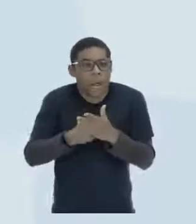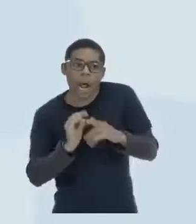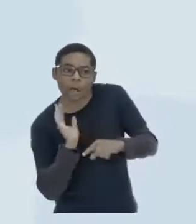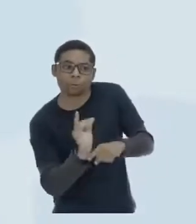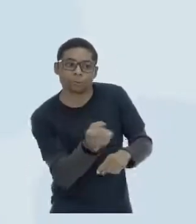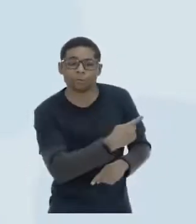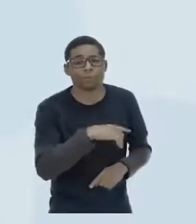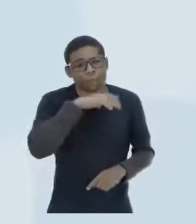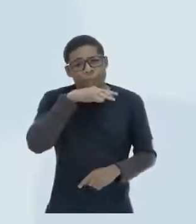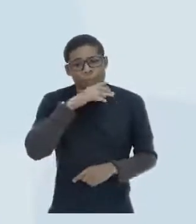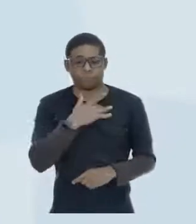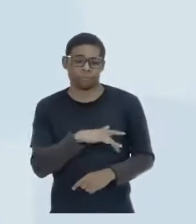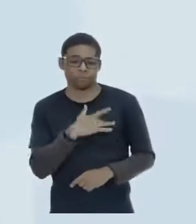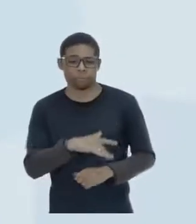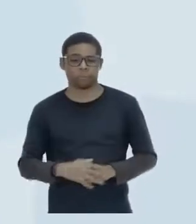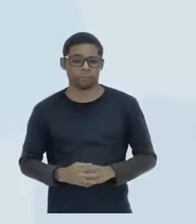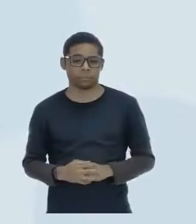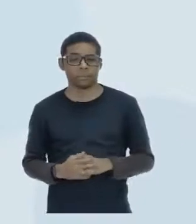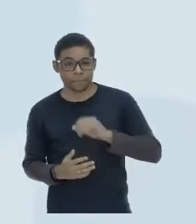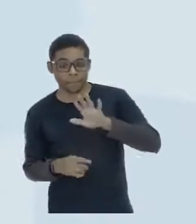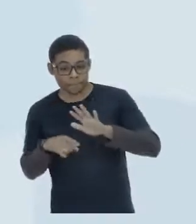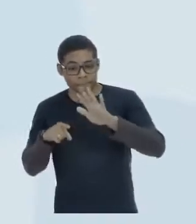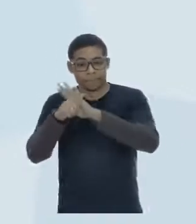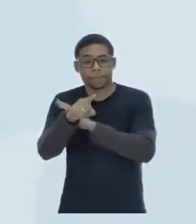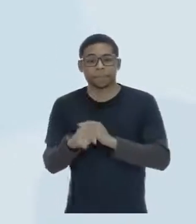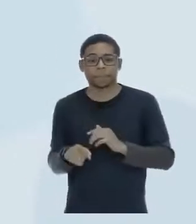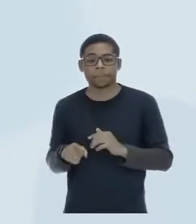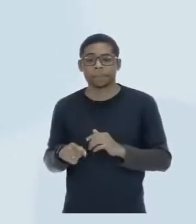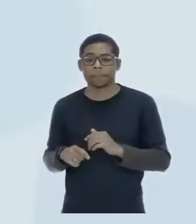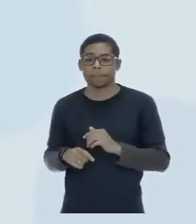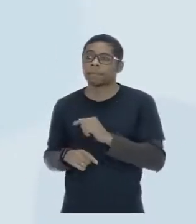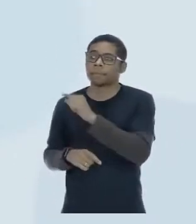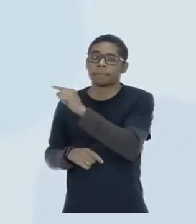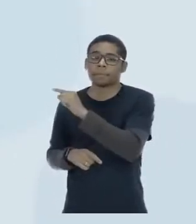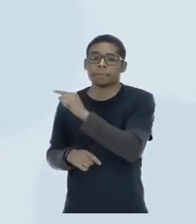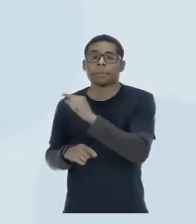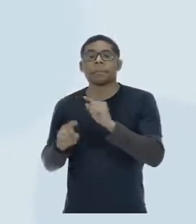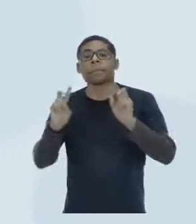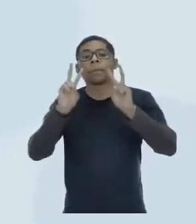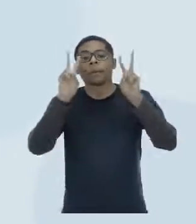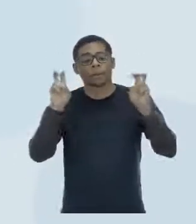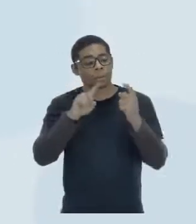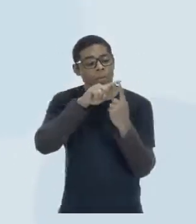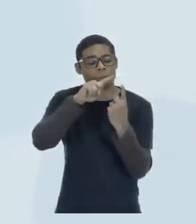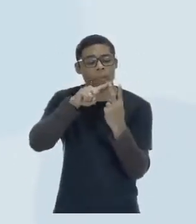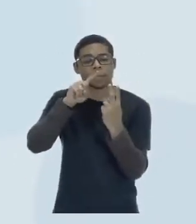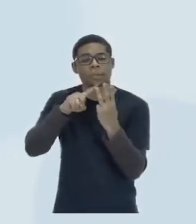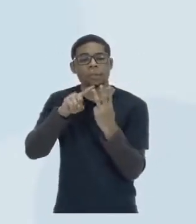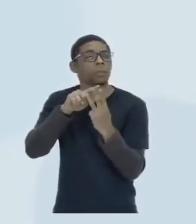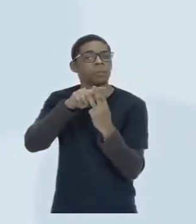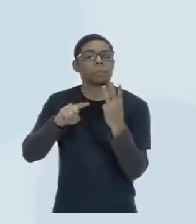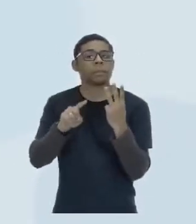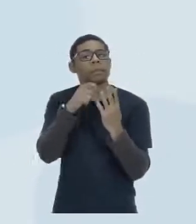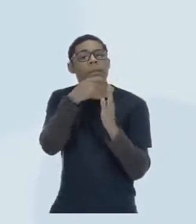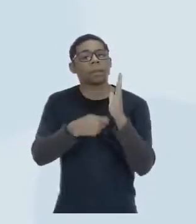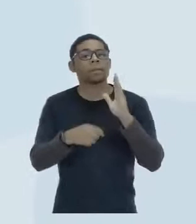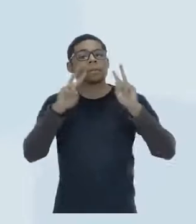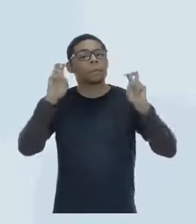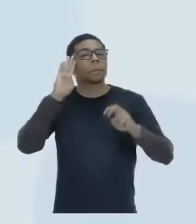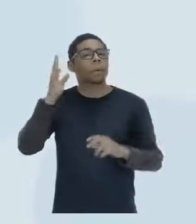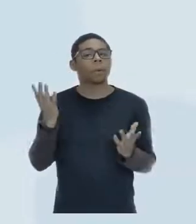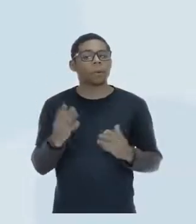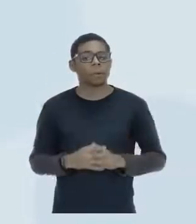bichinhos. Pergunta para vocês: qual é o assunto comum aos 3 textos? 1 minuto, já